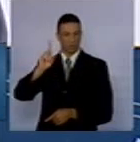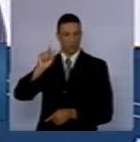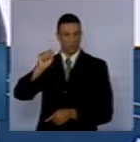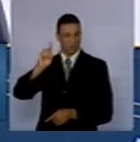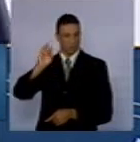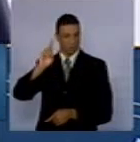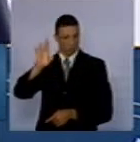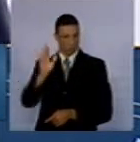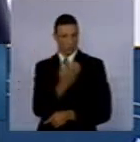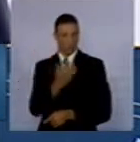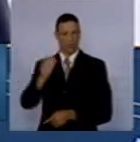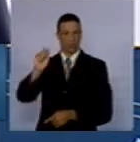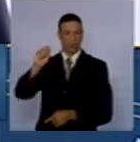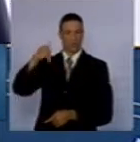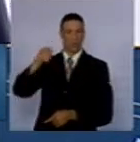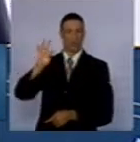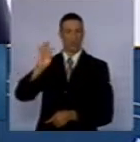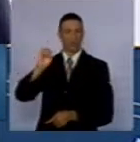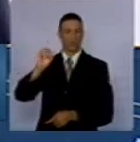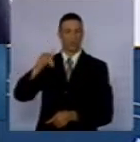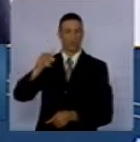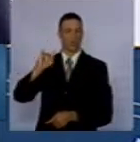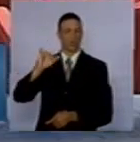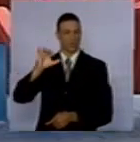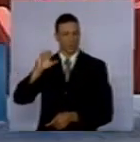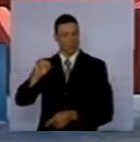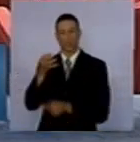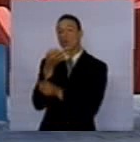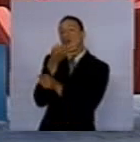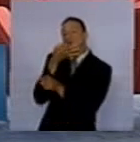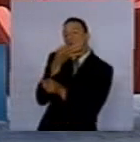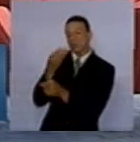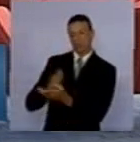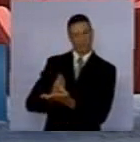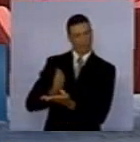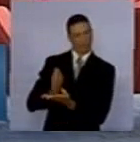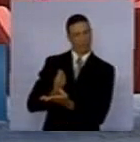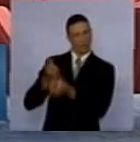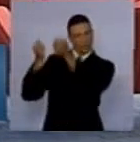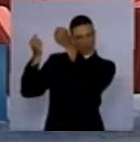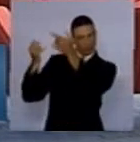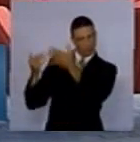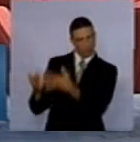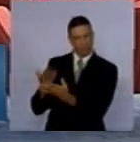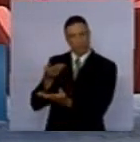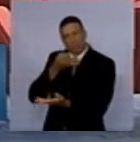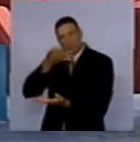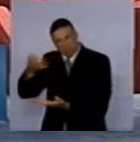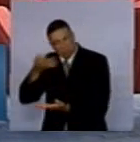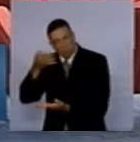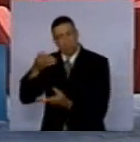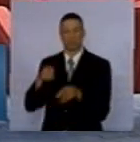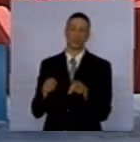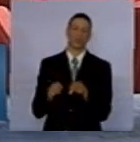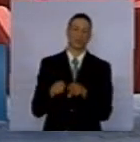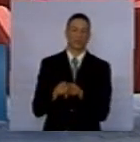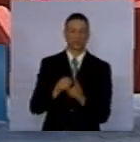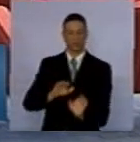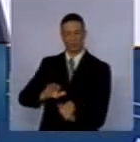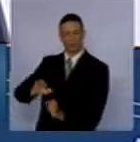Fonseca da Silva que vai opinar também no Feito nos dar o prazer da presença e também tem digamos